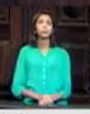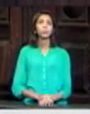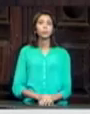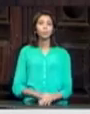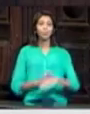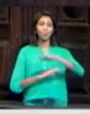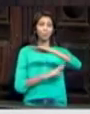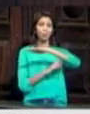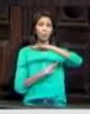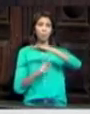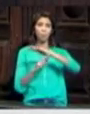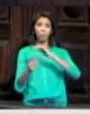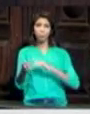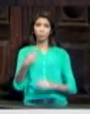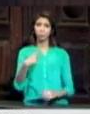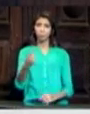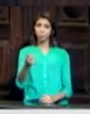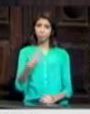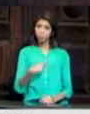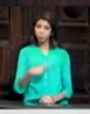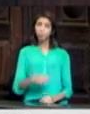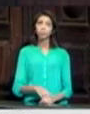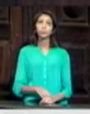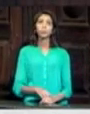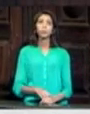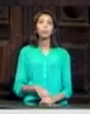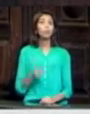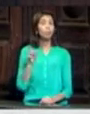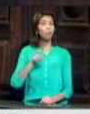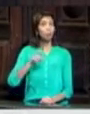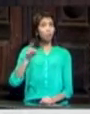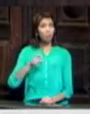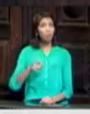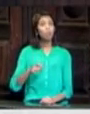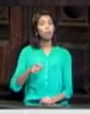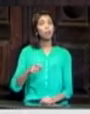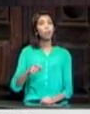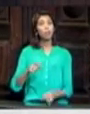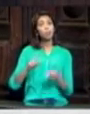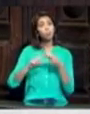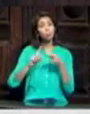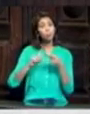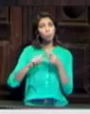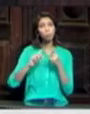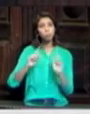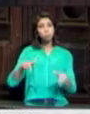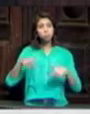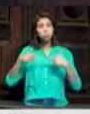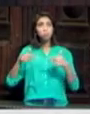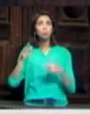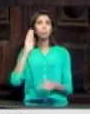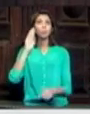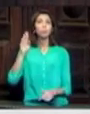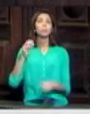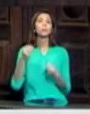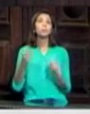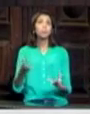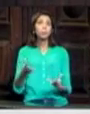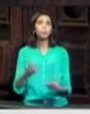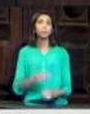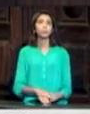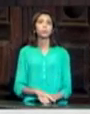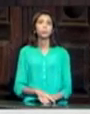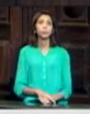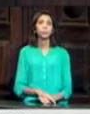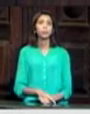ponte. Essa é uma das motivações principais para que não